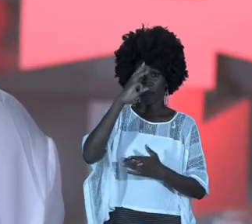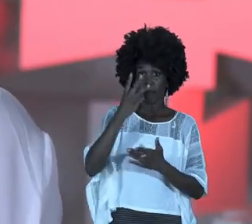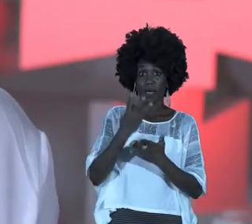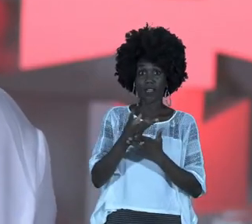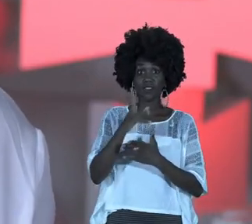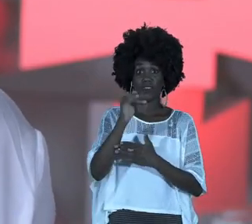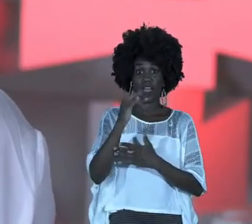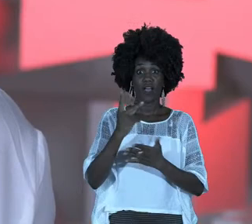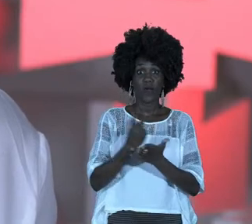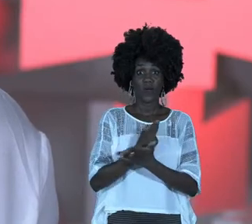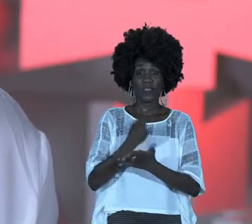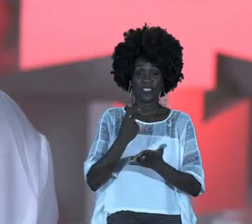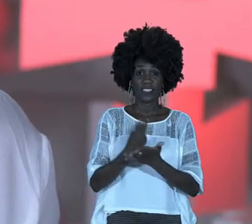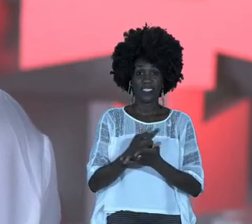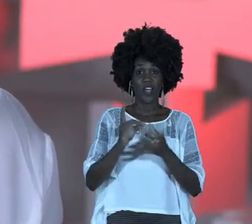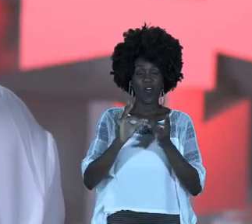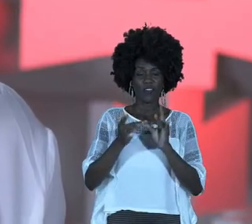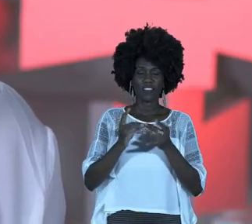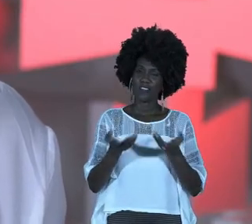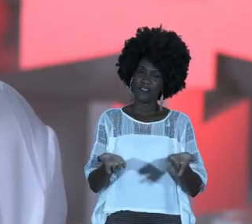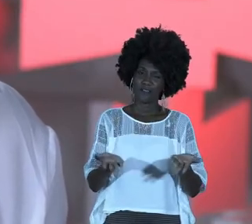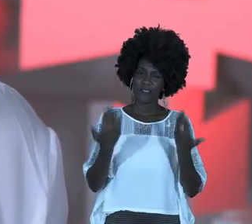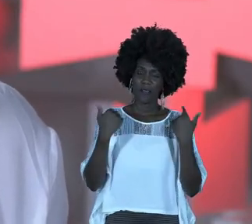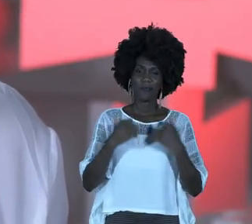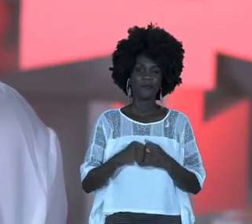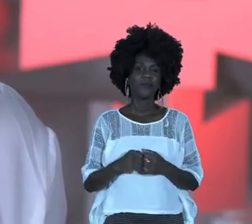gente? Então, vamos lá, né?